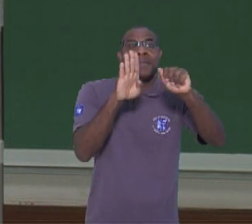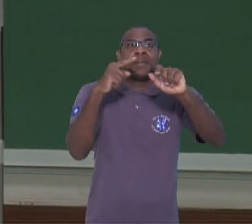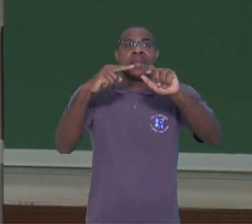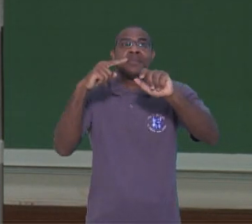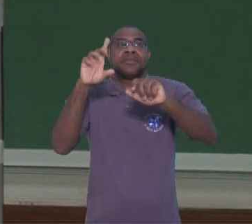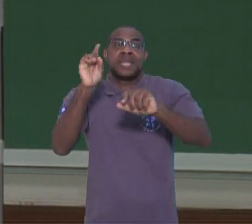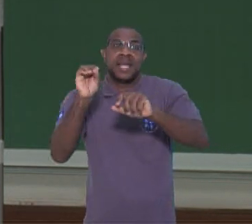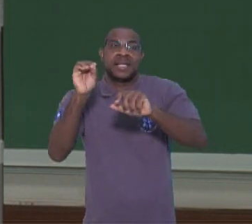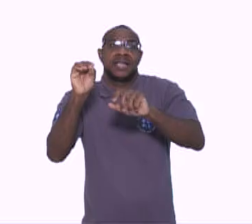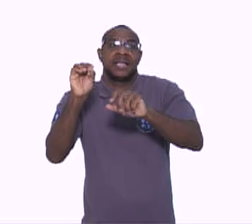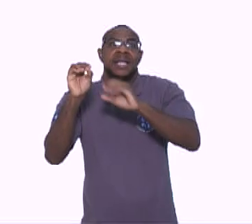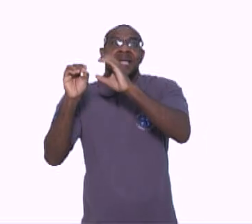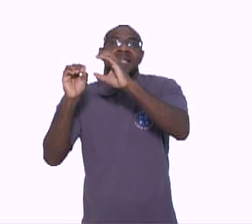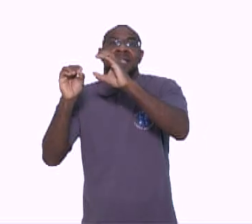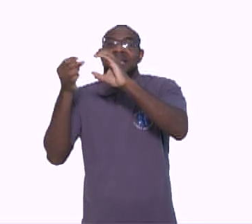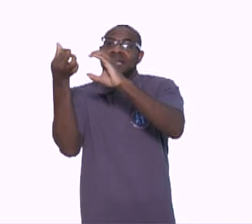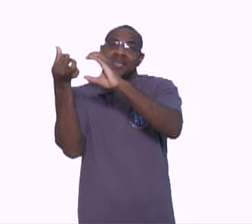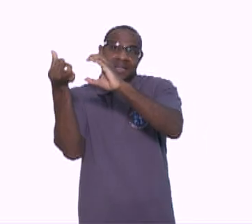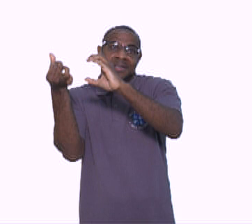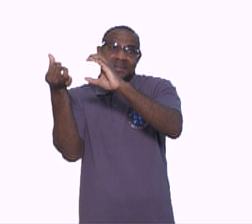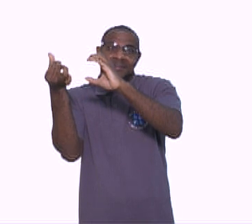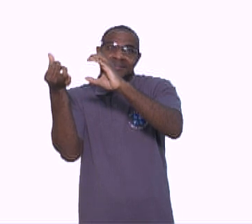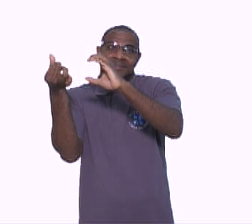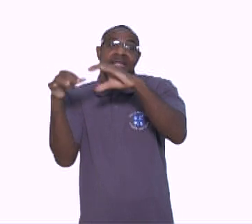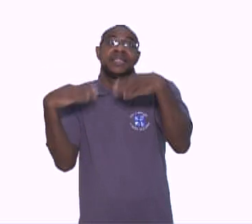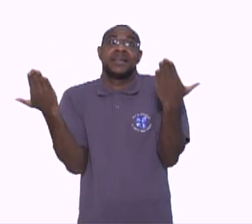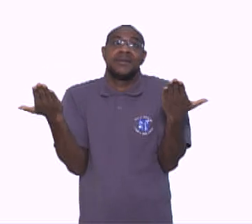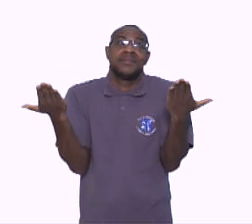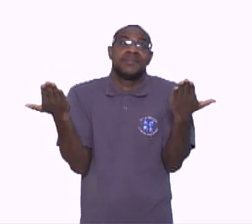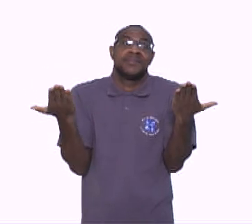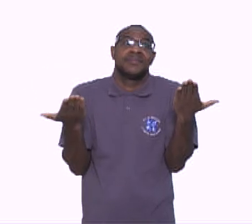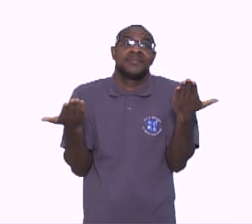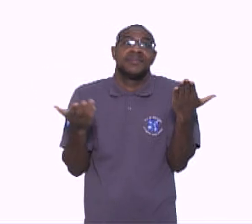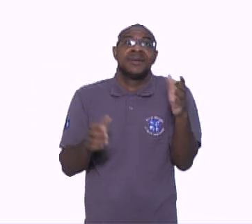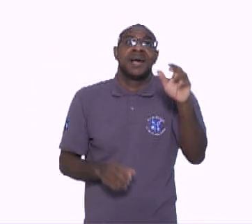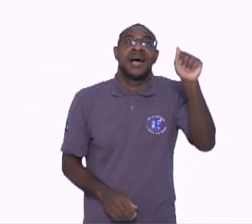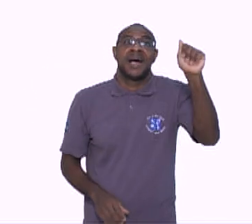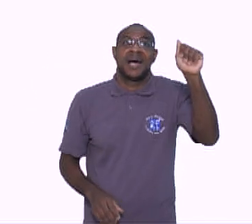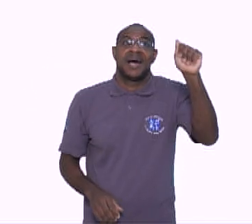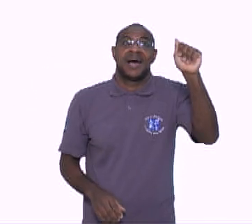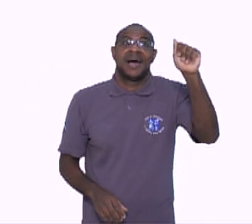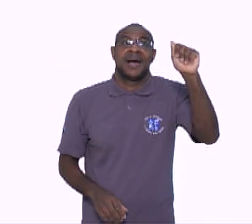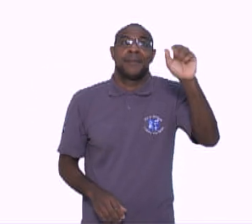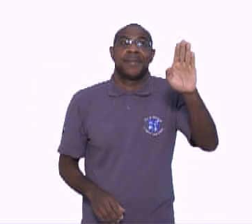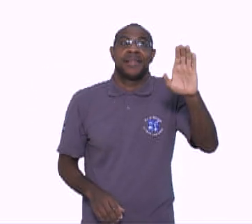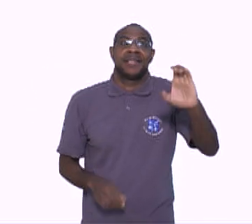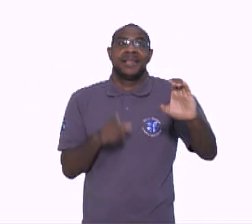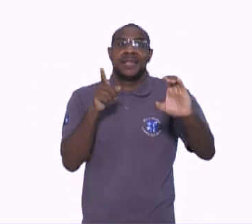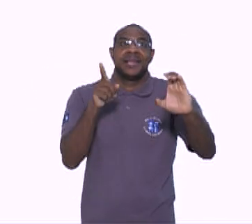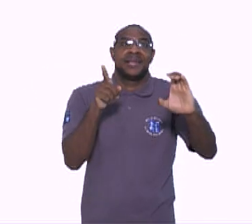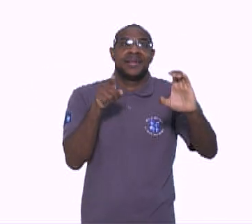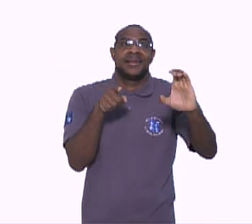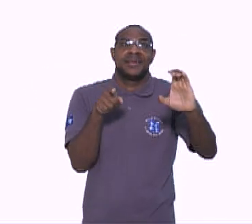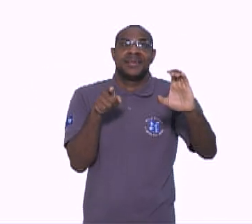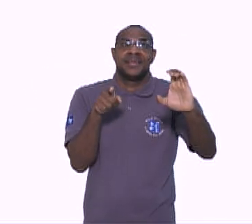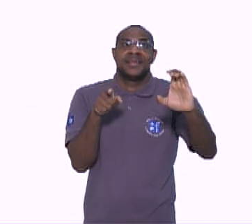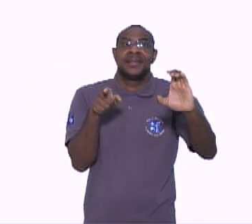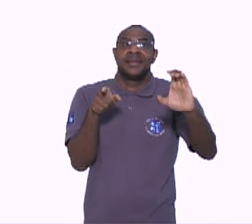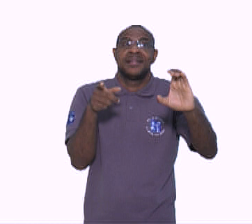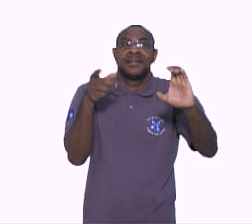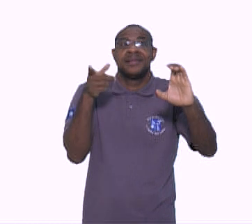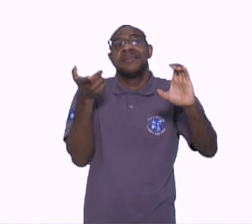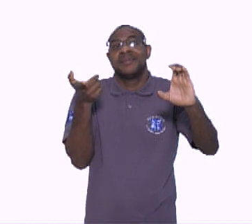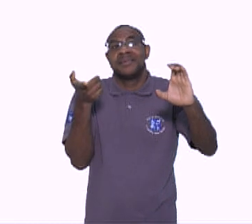10 e o C é 6. Então, tchan, tchan, tchan, tchan, olha lá, que bonitinho. A resposta